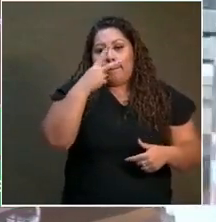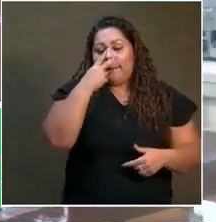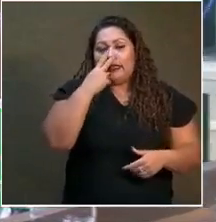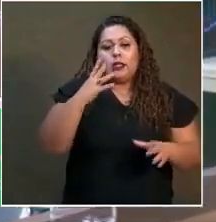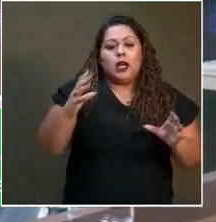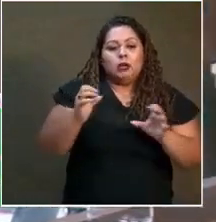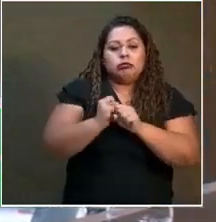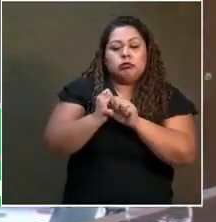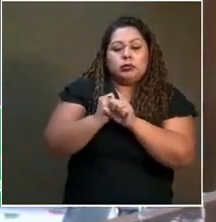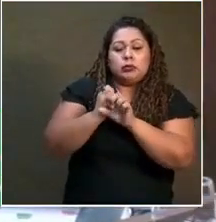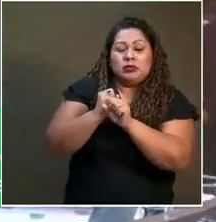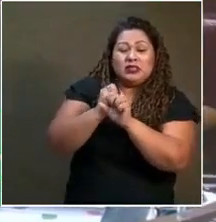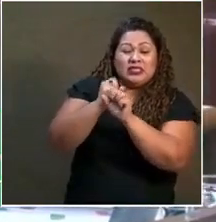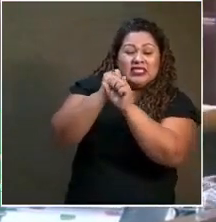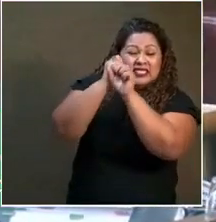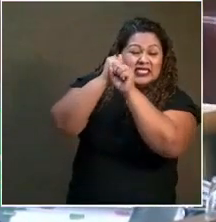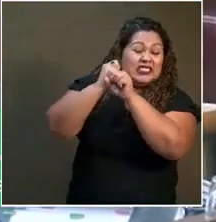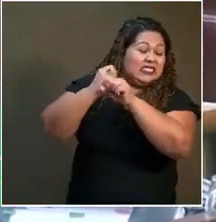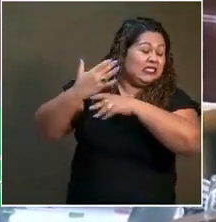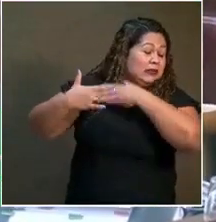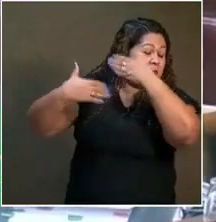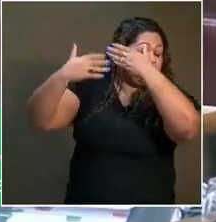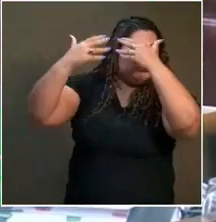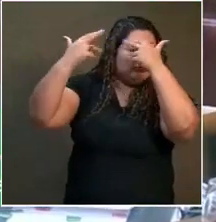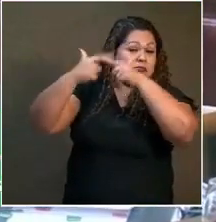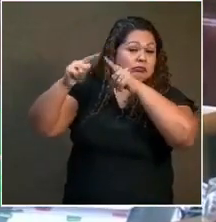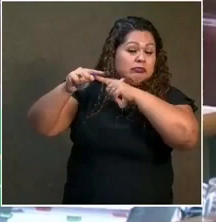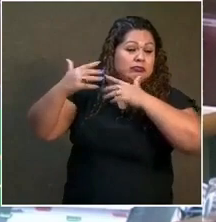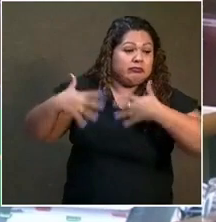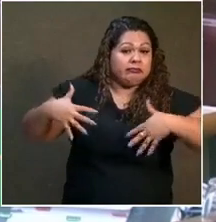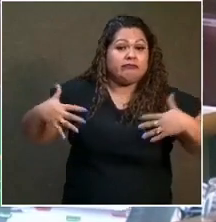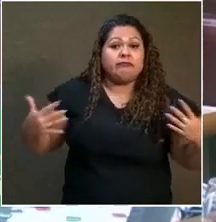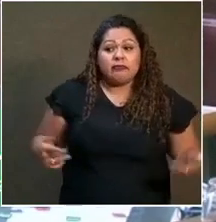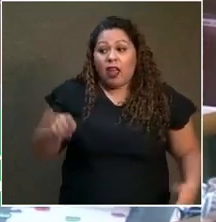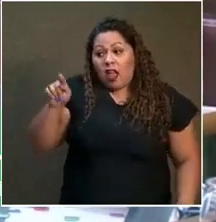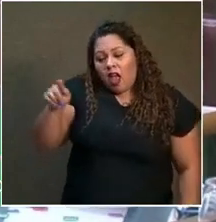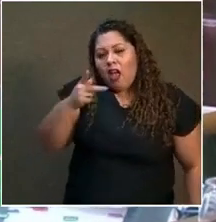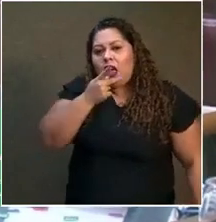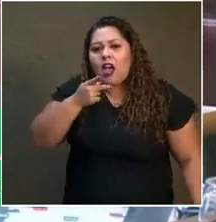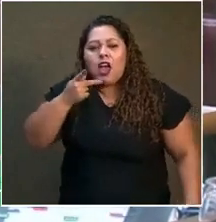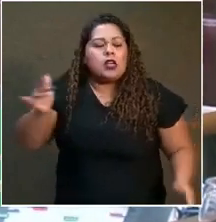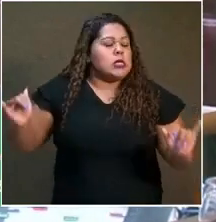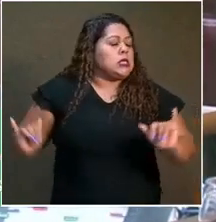O Cássio Manga, excelências,